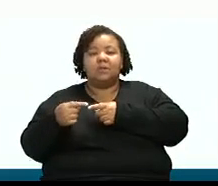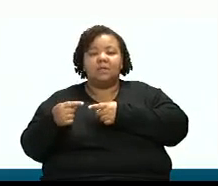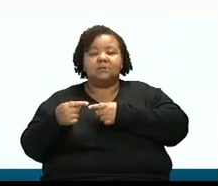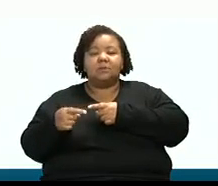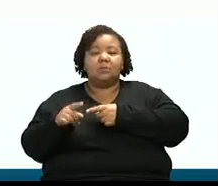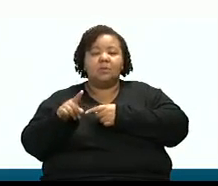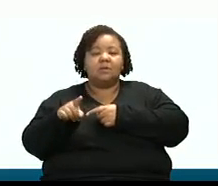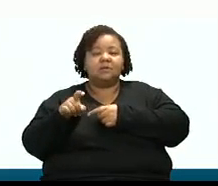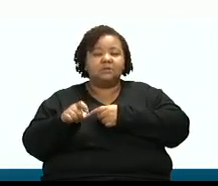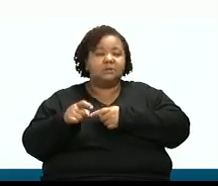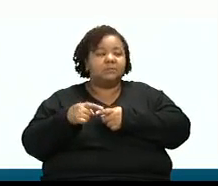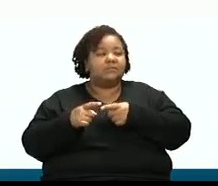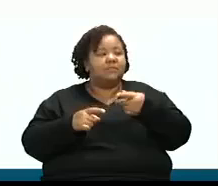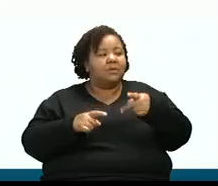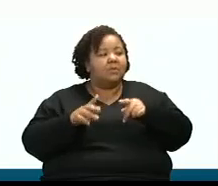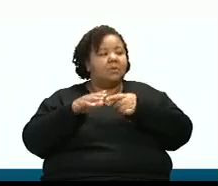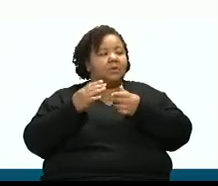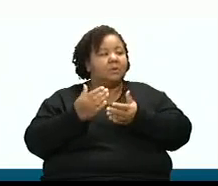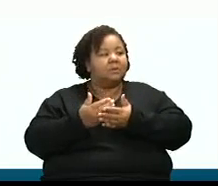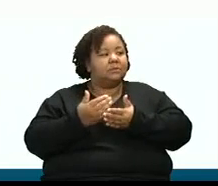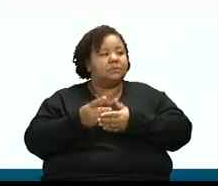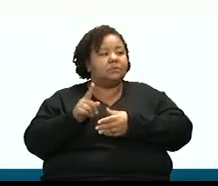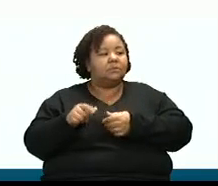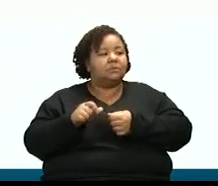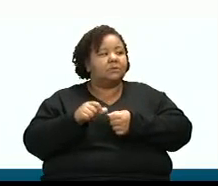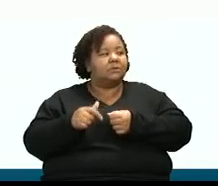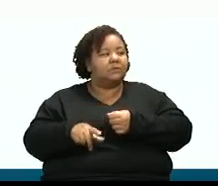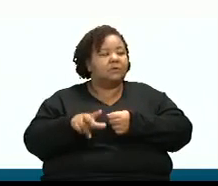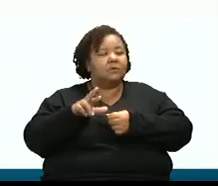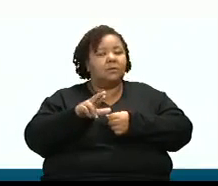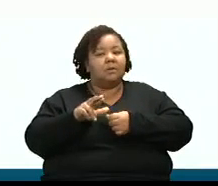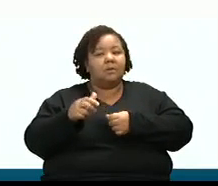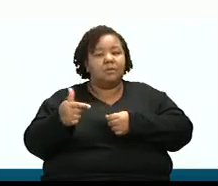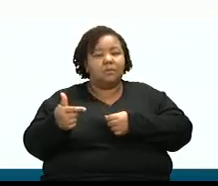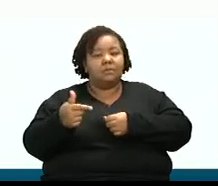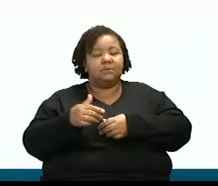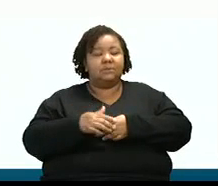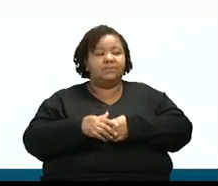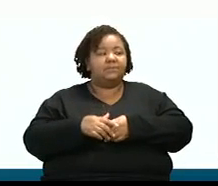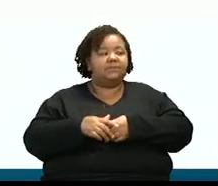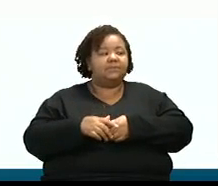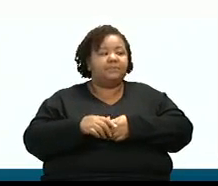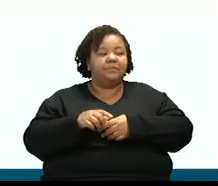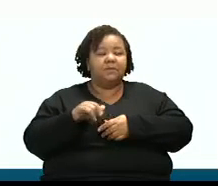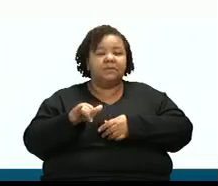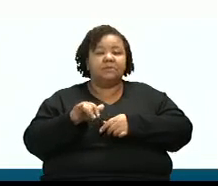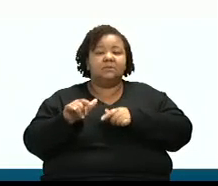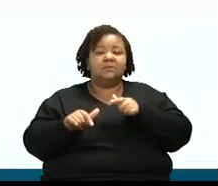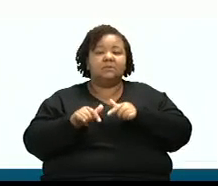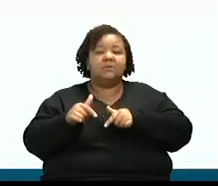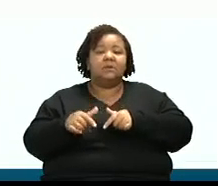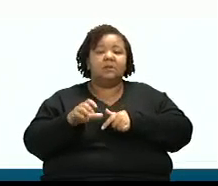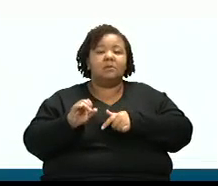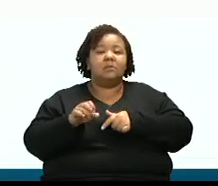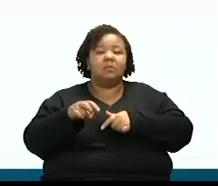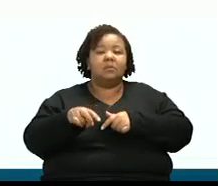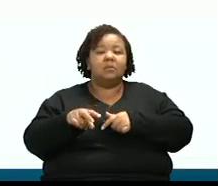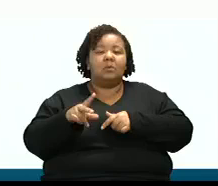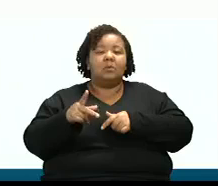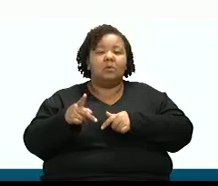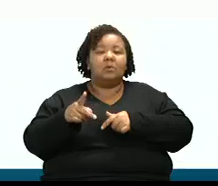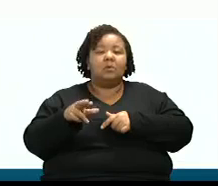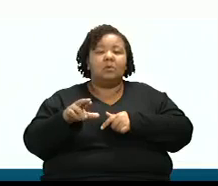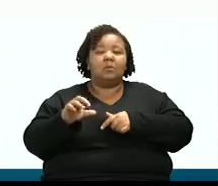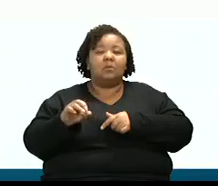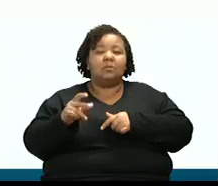x, porque esse estudo está sendo realizado em R2. E se eu trabalho com a contrapositiva? Isso quer